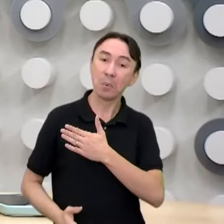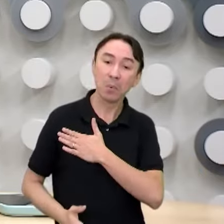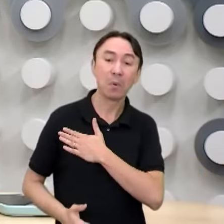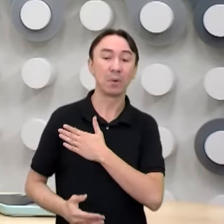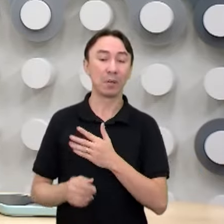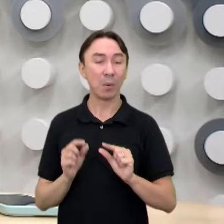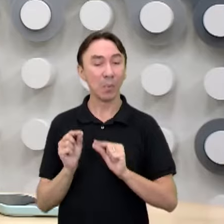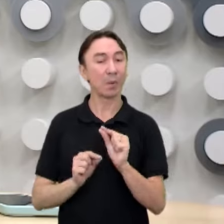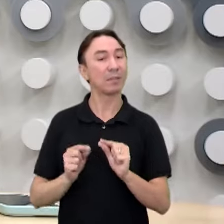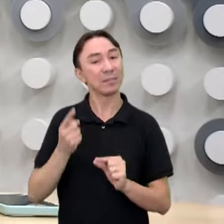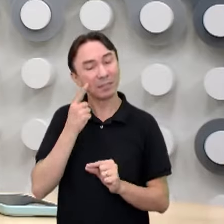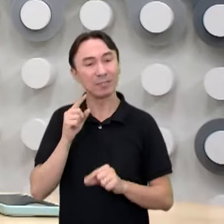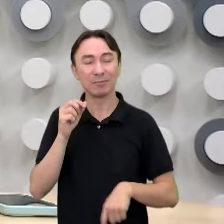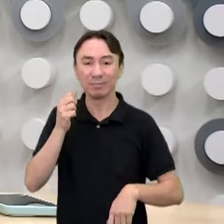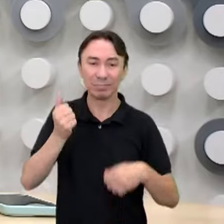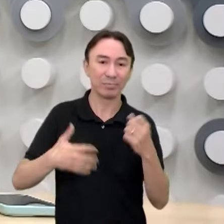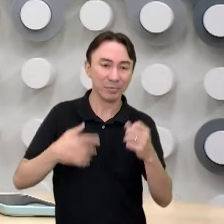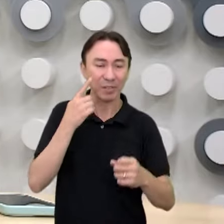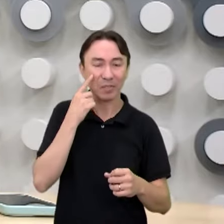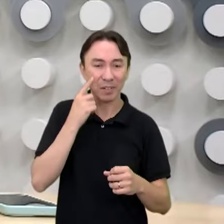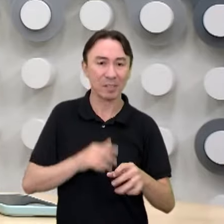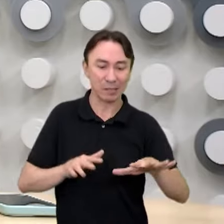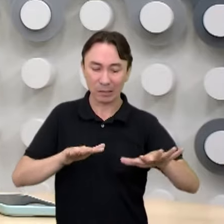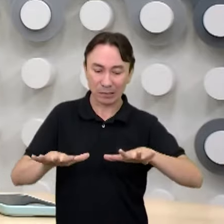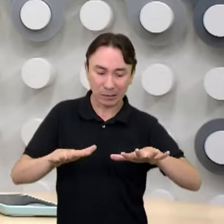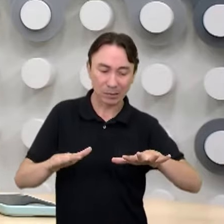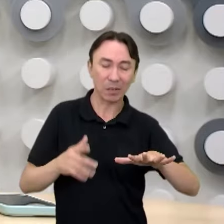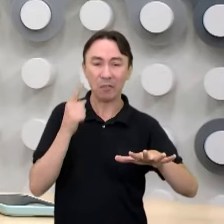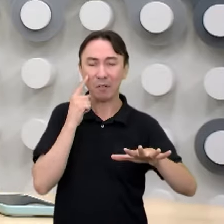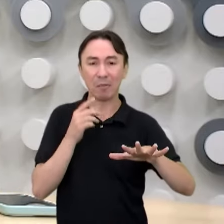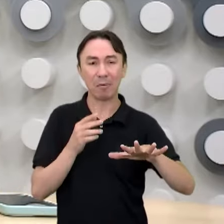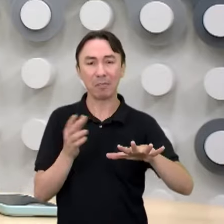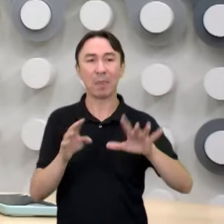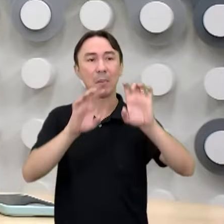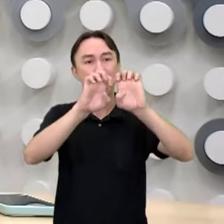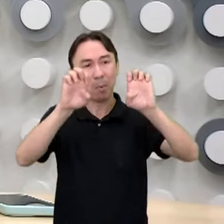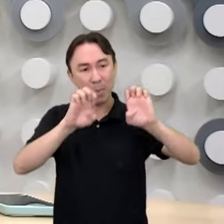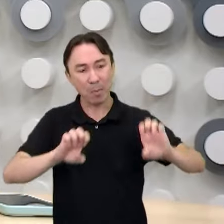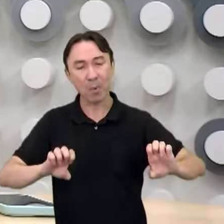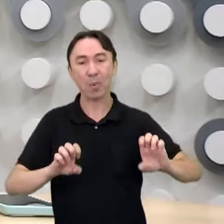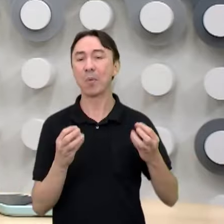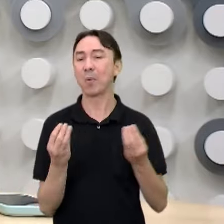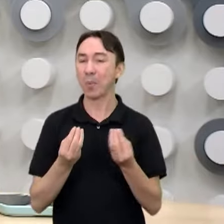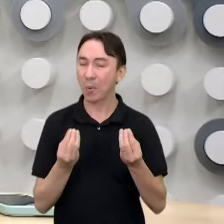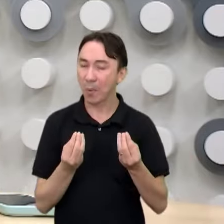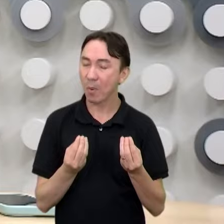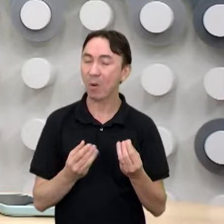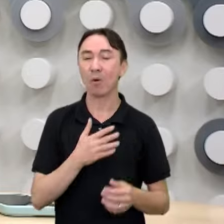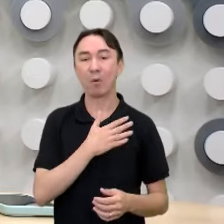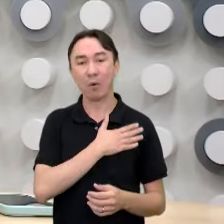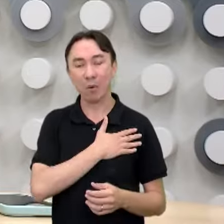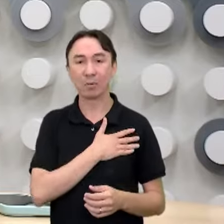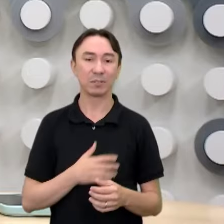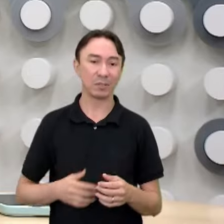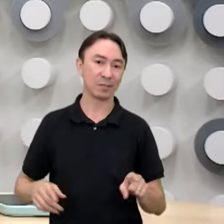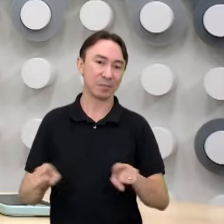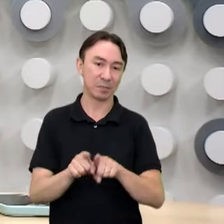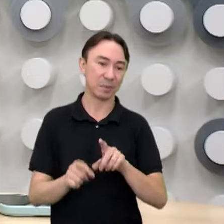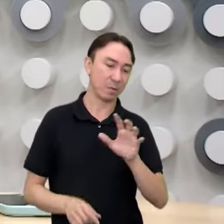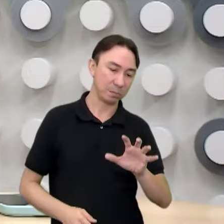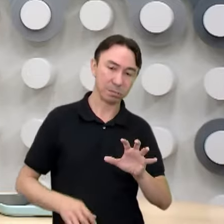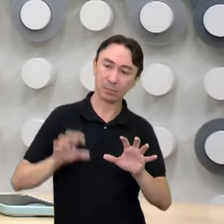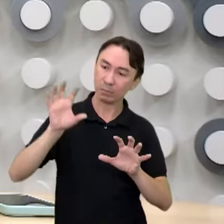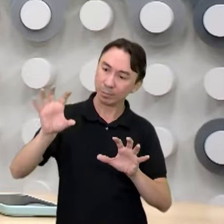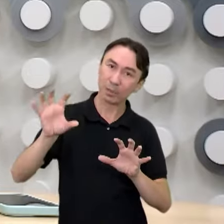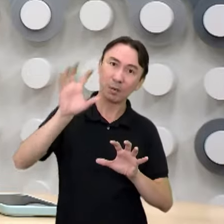aí, né, de mostrar, né, blocos, diagramas aí, que é muito legal, né? Ou mostra aí, né, os continentes, né? Logo abaixo pode